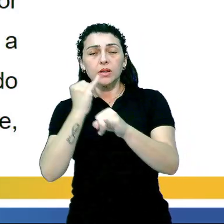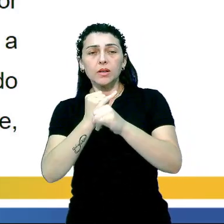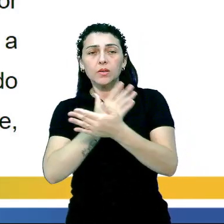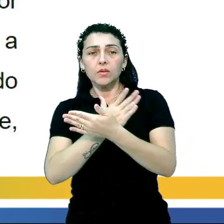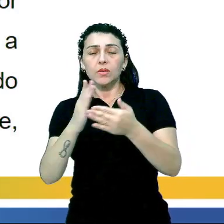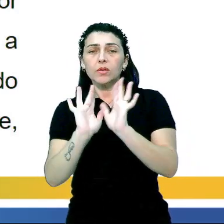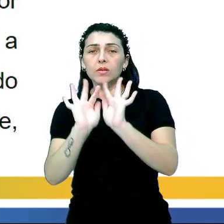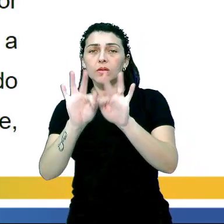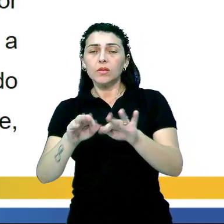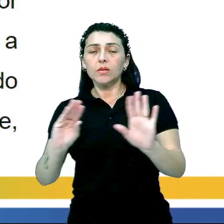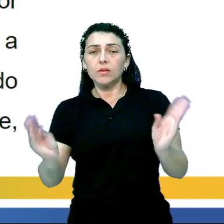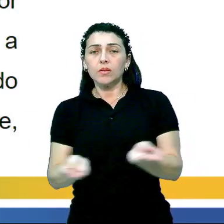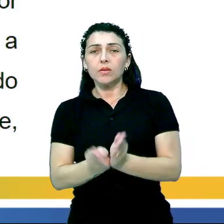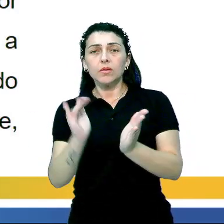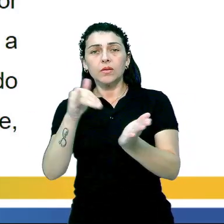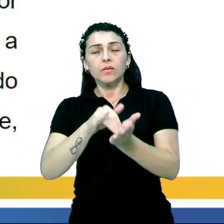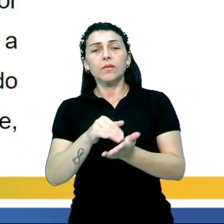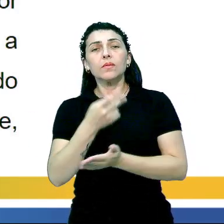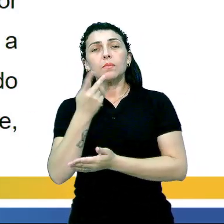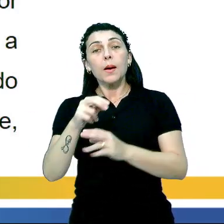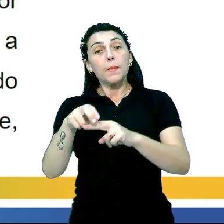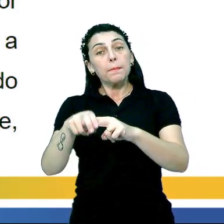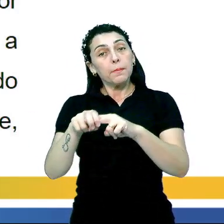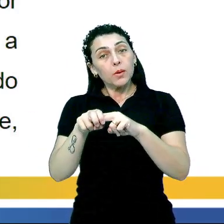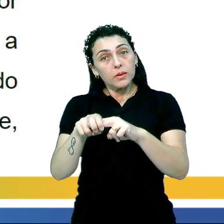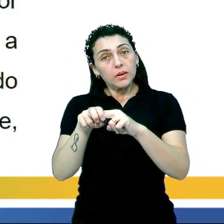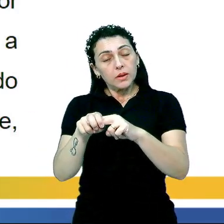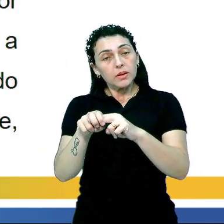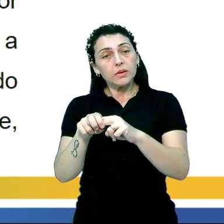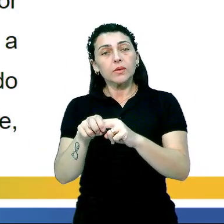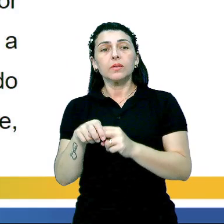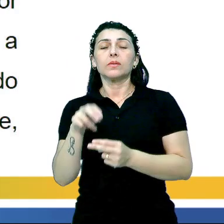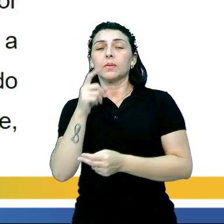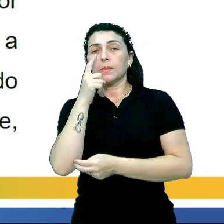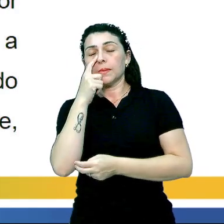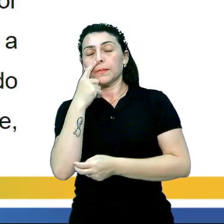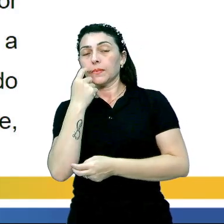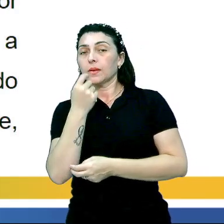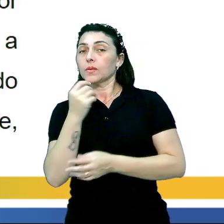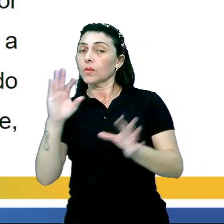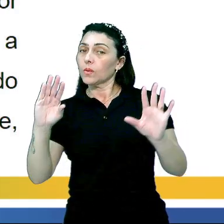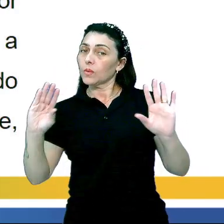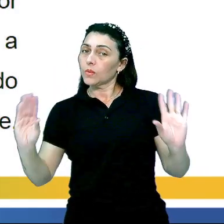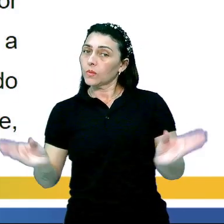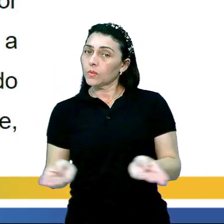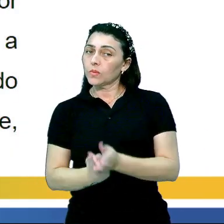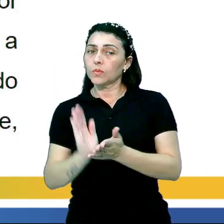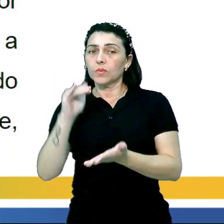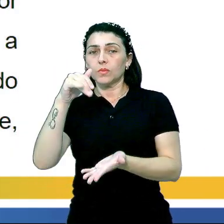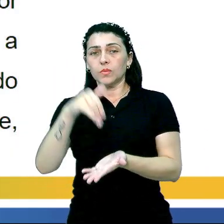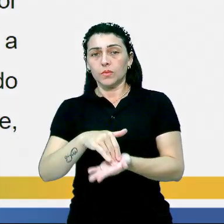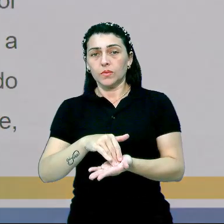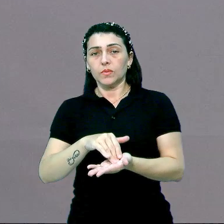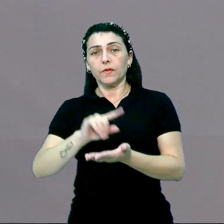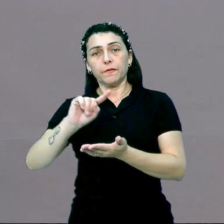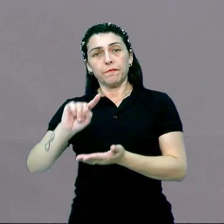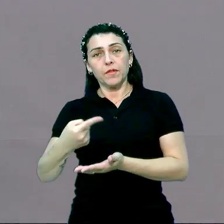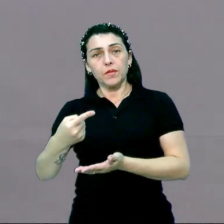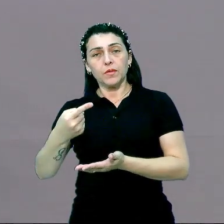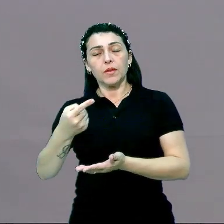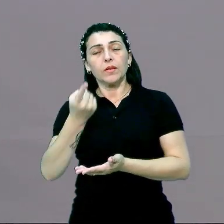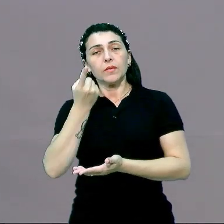minha conclusão eu faço o seguinte, portanto... Ou seja, eu estou concluindo, portanto,